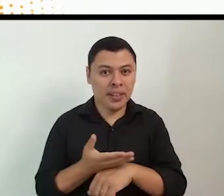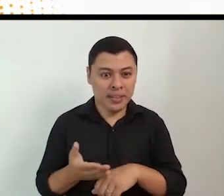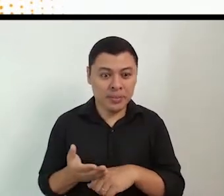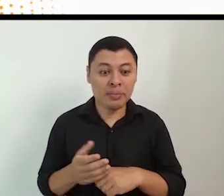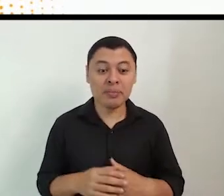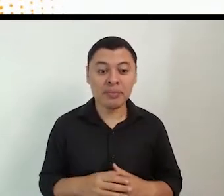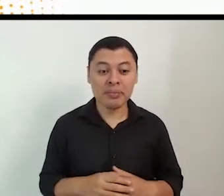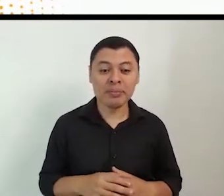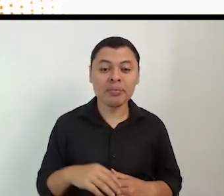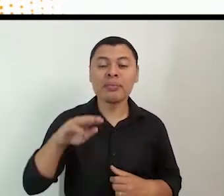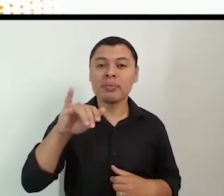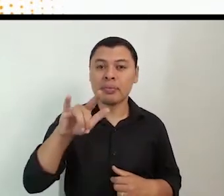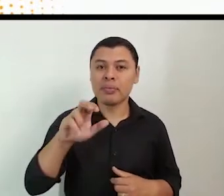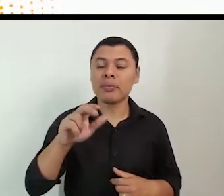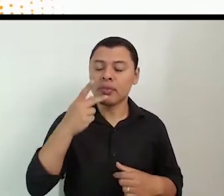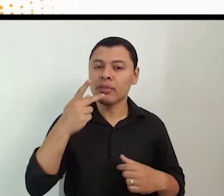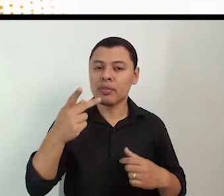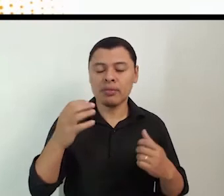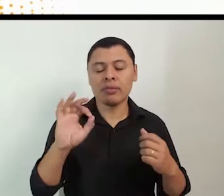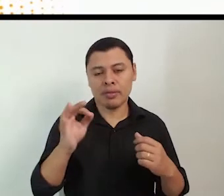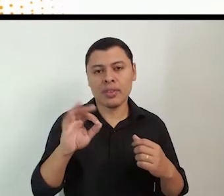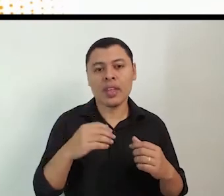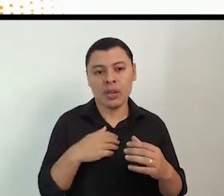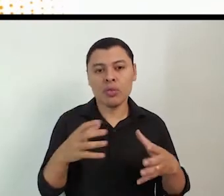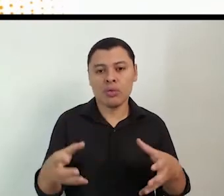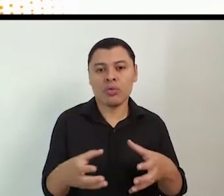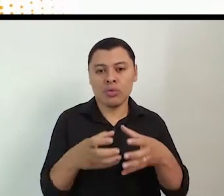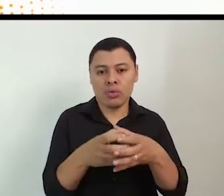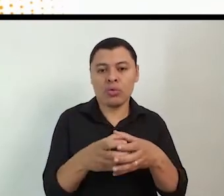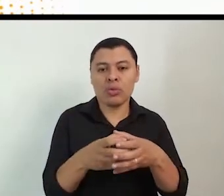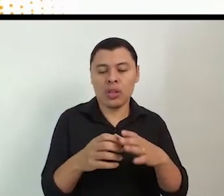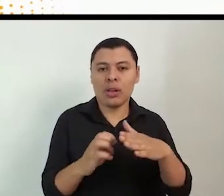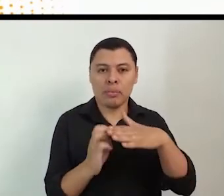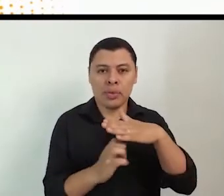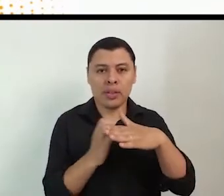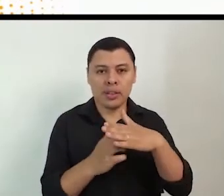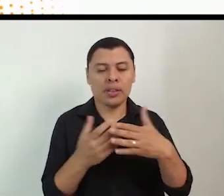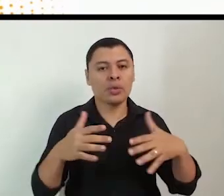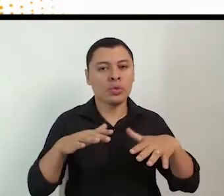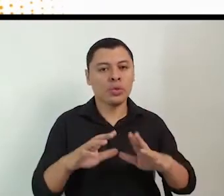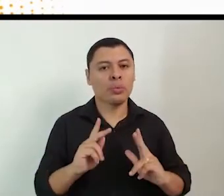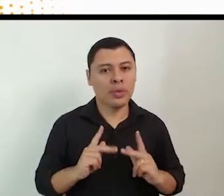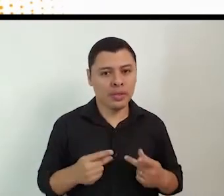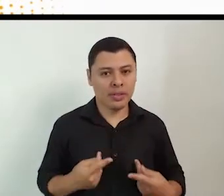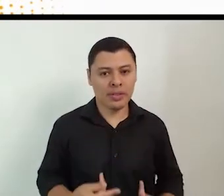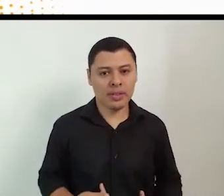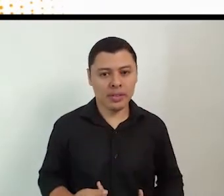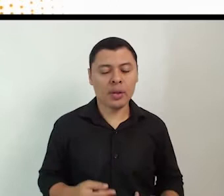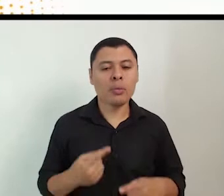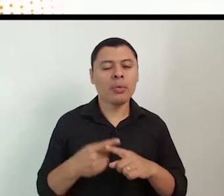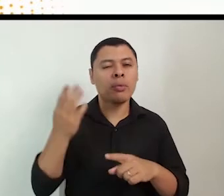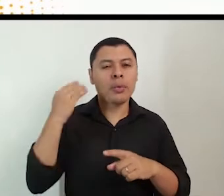a Milena falou, eu faço parte também da Inclusão Humanizada, que ela fundou depois de um